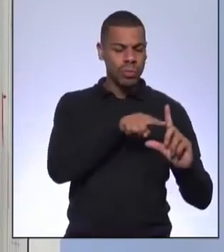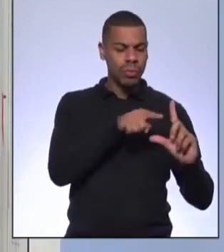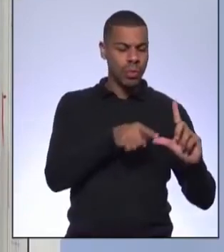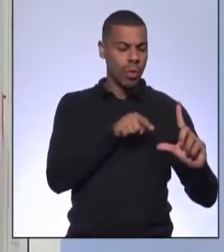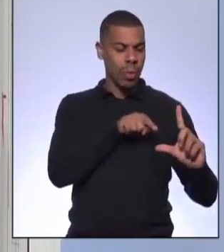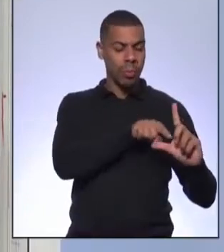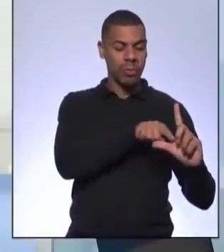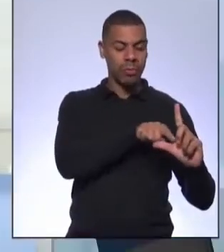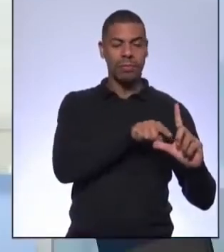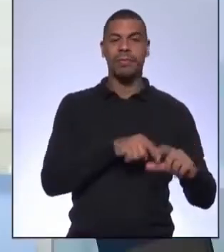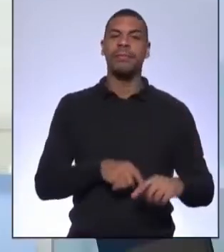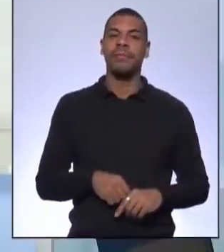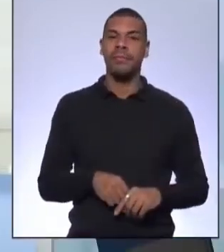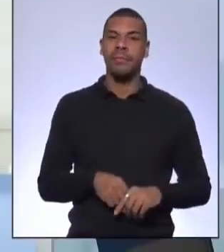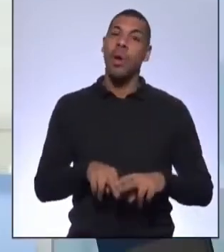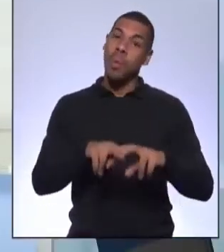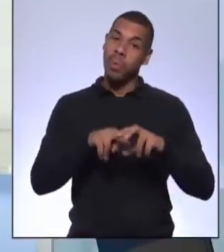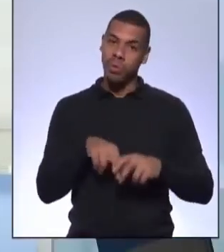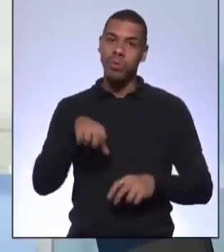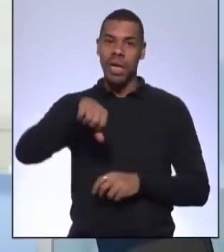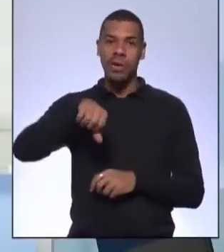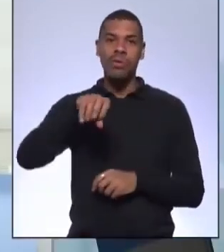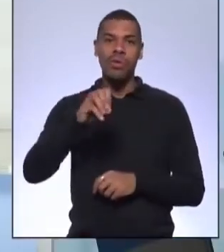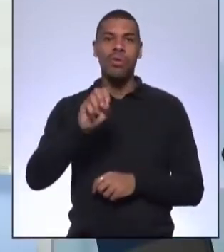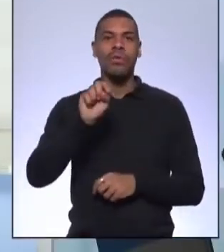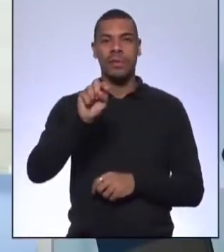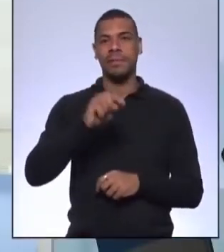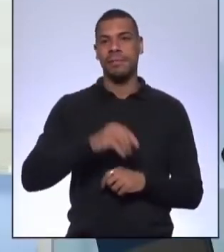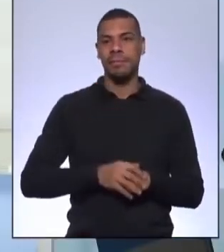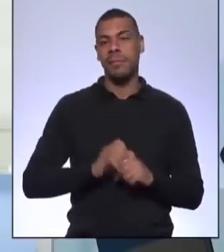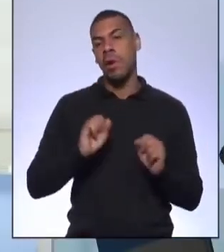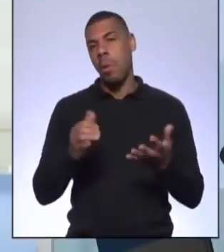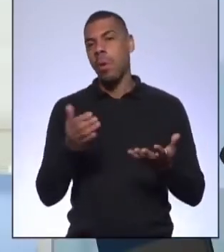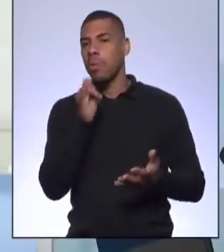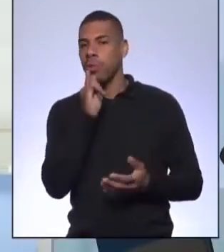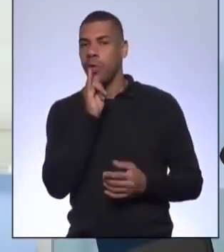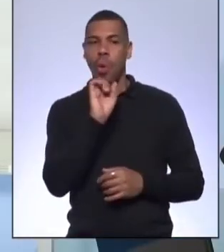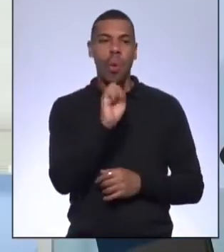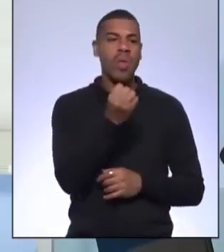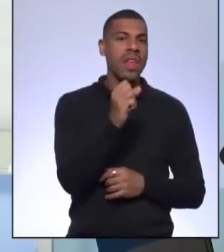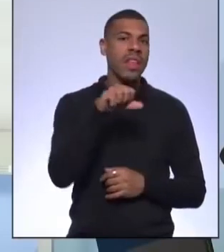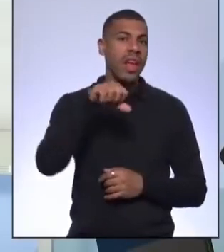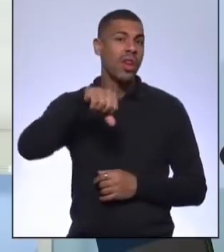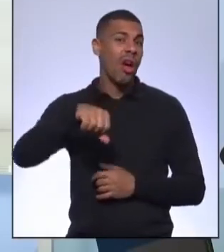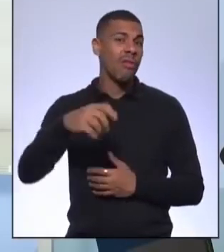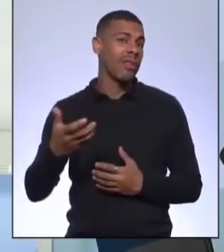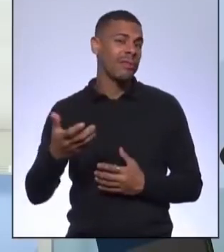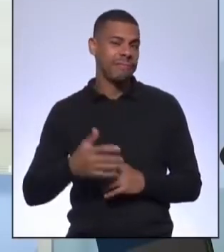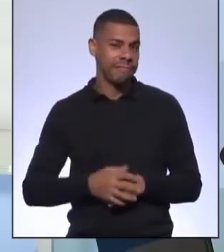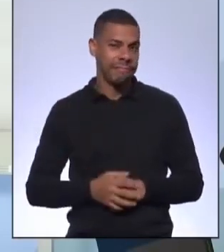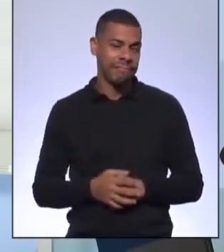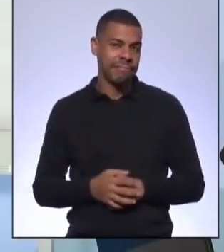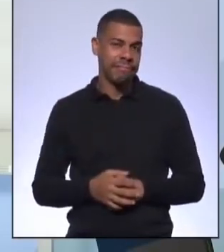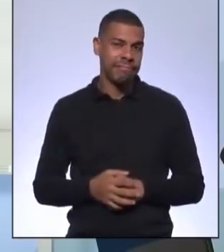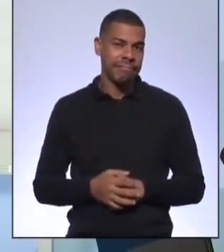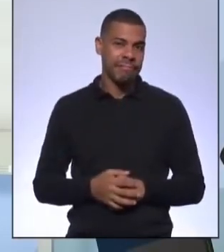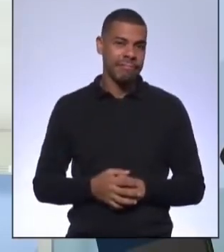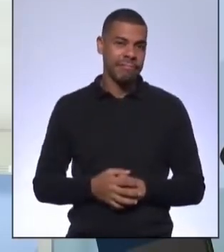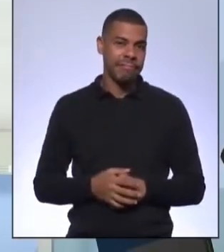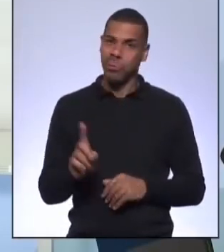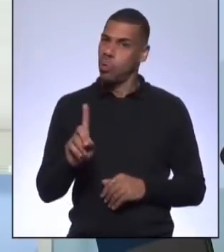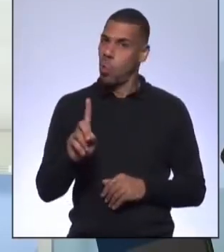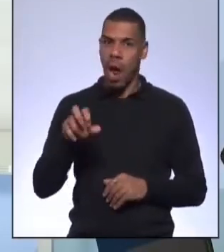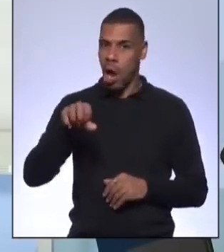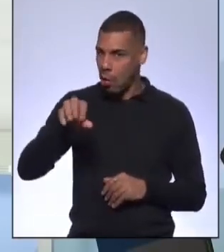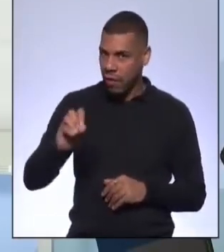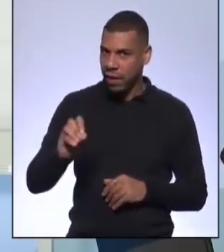Maria Eduarda, né? Tá? Isso, a gente isso não mesmo. consegue afirmar. Esse ângulo pode ter, por exemplo, 89 graus e meio, por exemplo. Não é